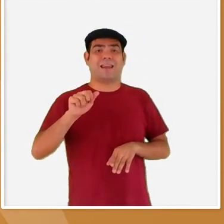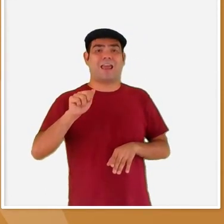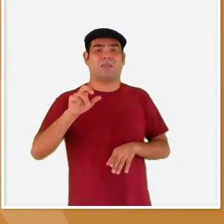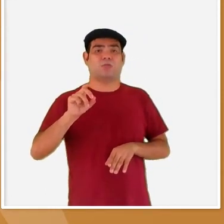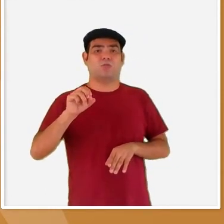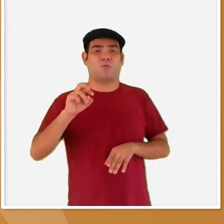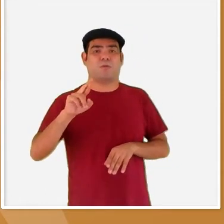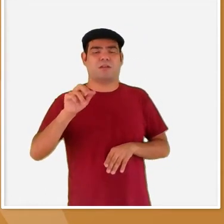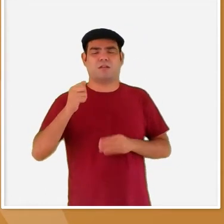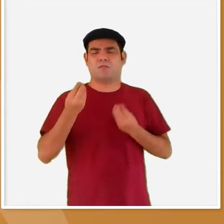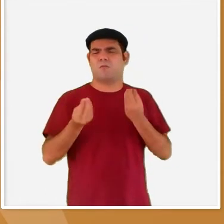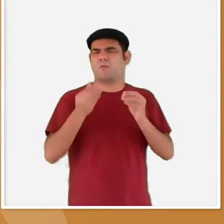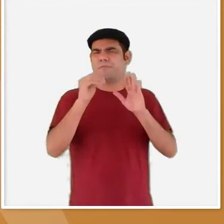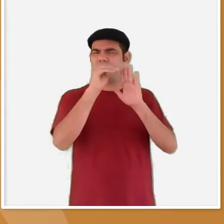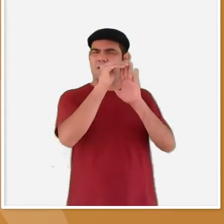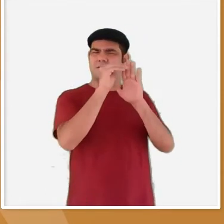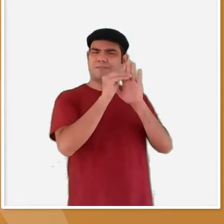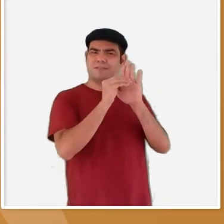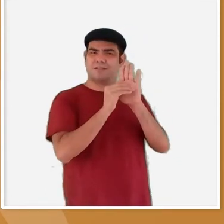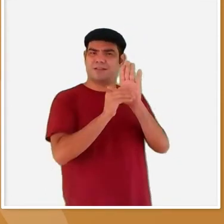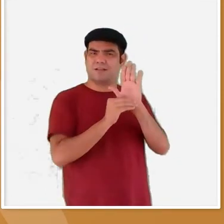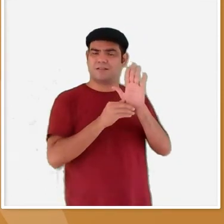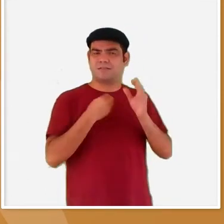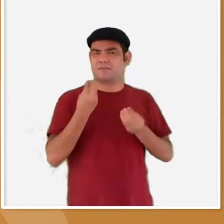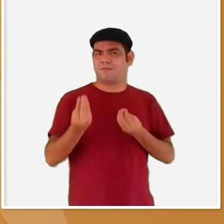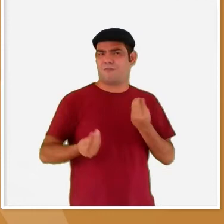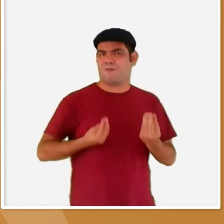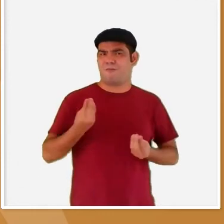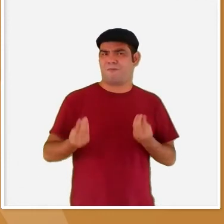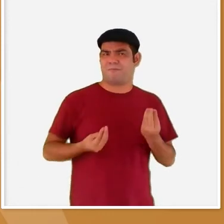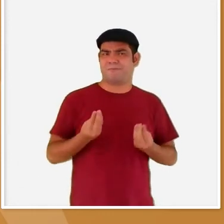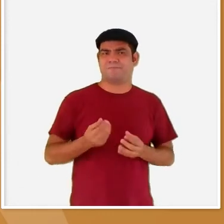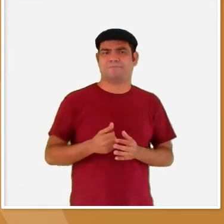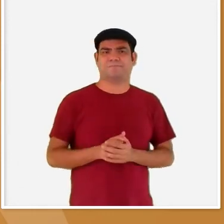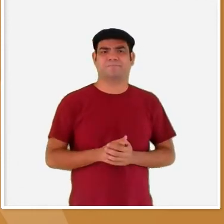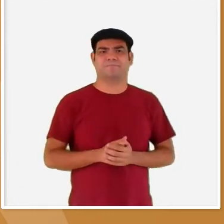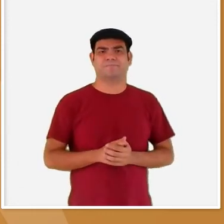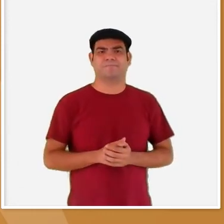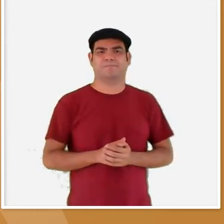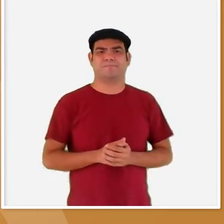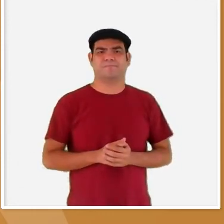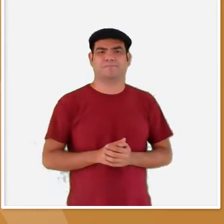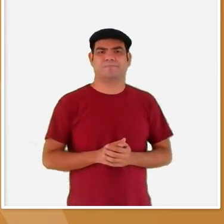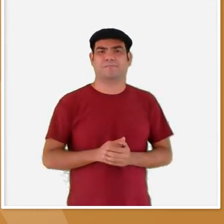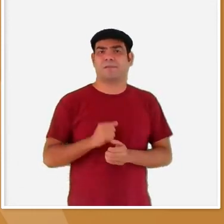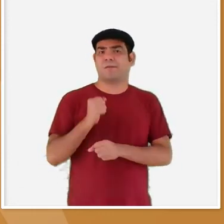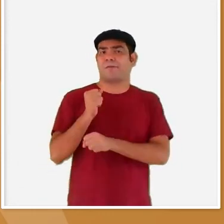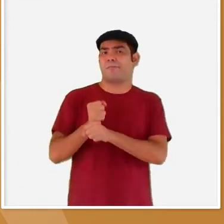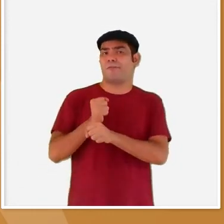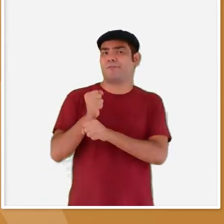nós, né? Principalmente na área agrícola. O que ela produz